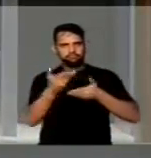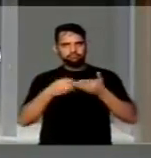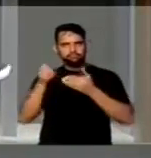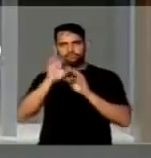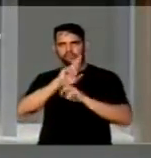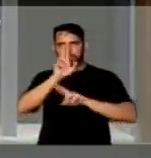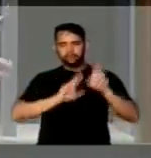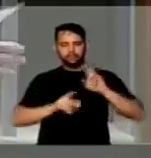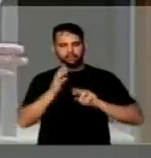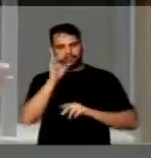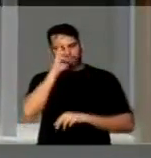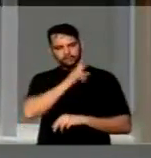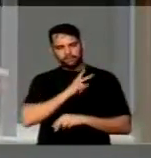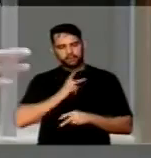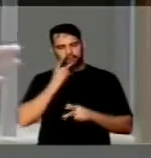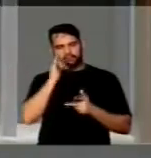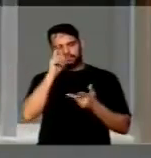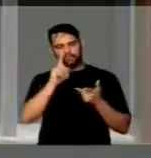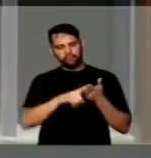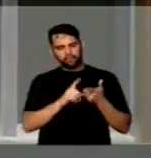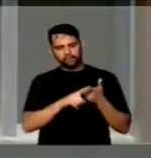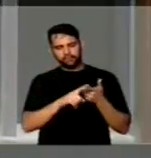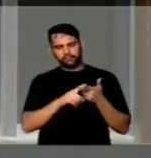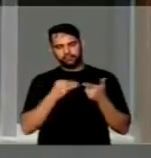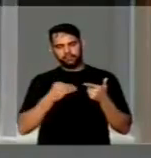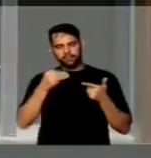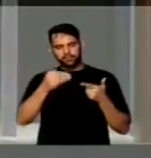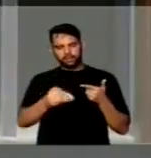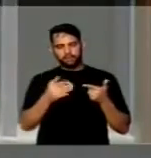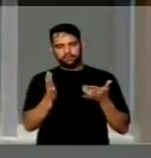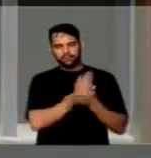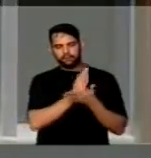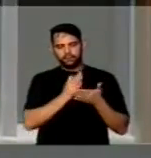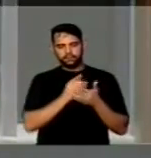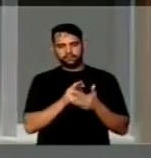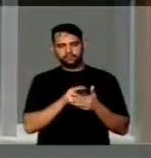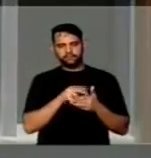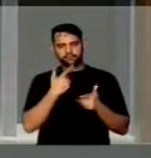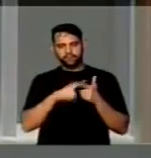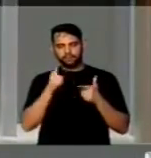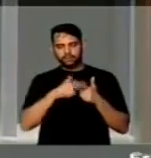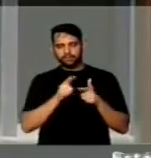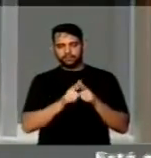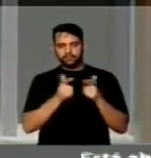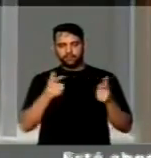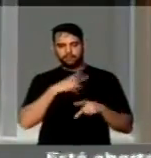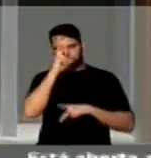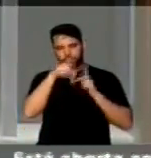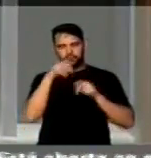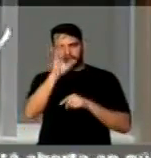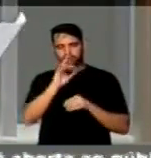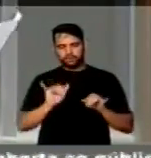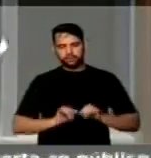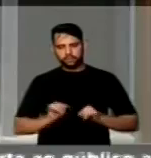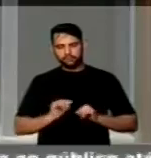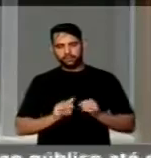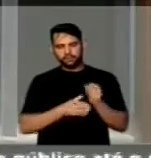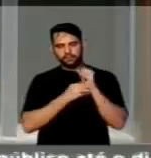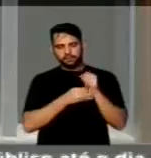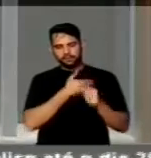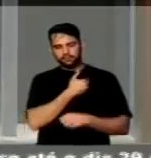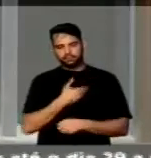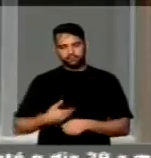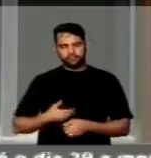E aí, senhor presidente, eu quero me reportar a uma outra pasta. Talvez um dos maiores problemas que o povo brasileiro enfrenta, que é a segurança